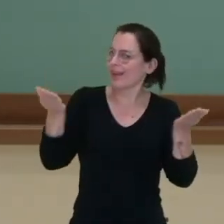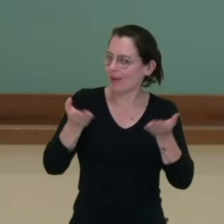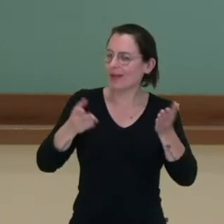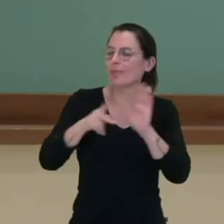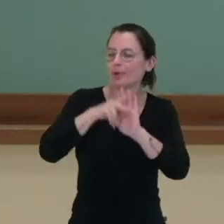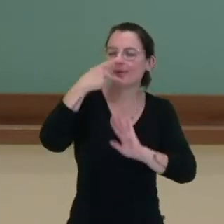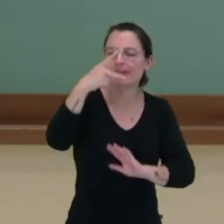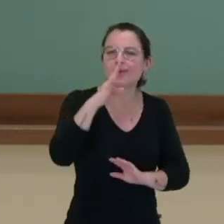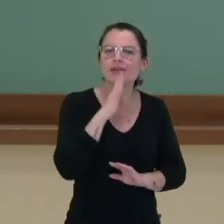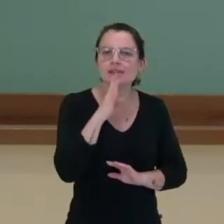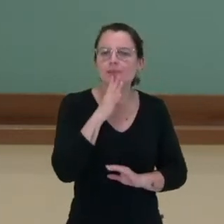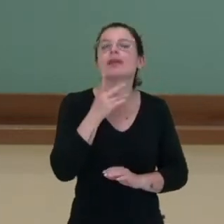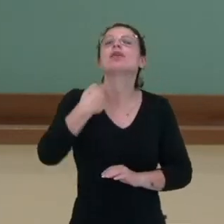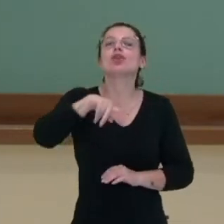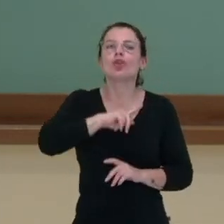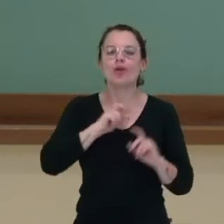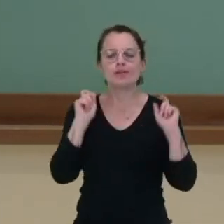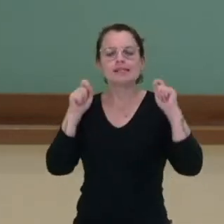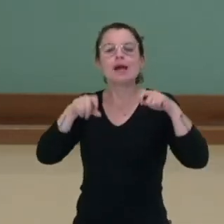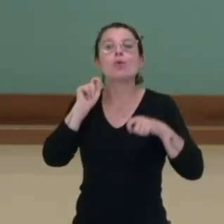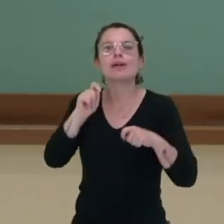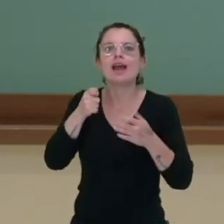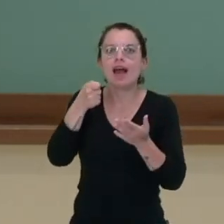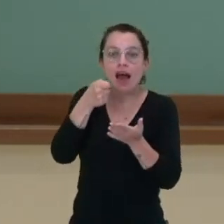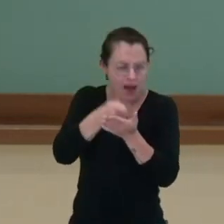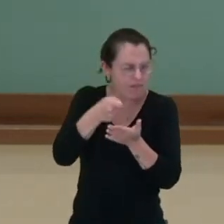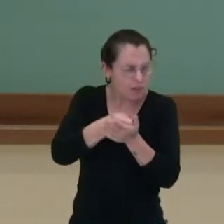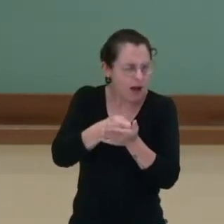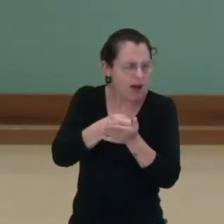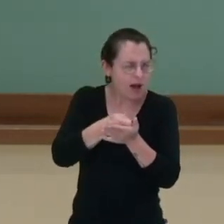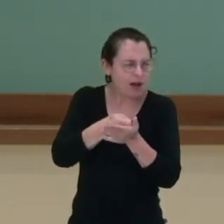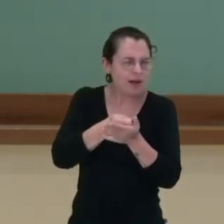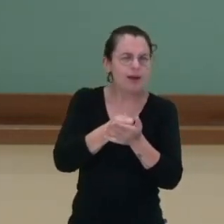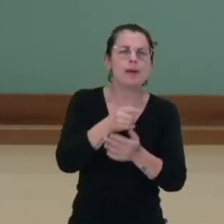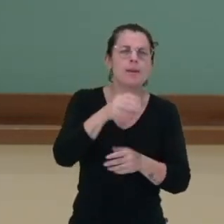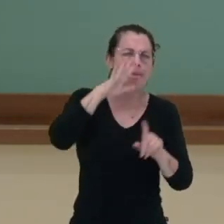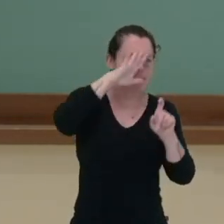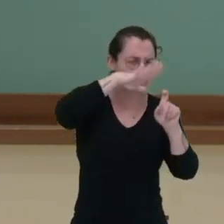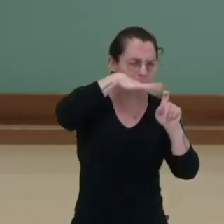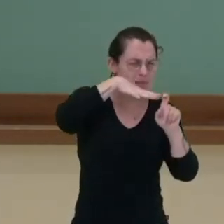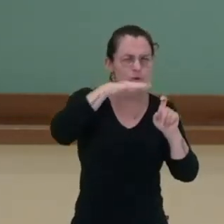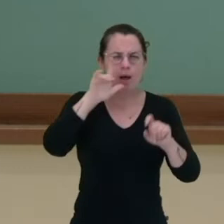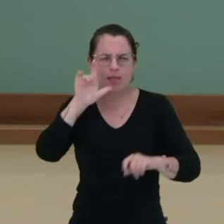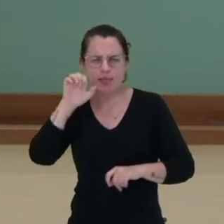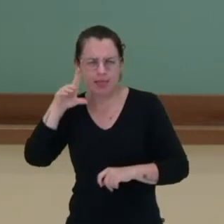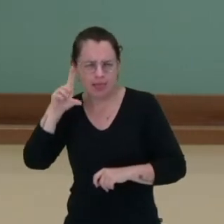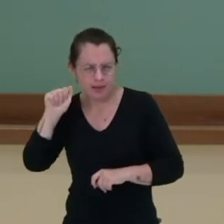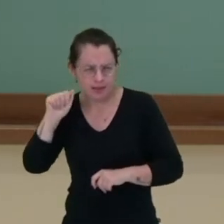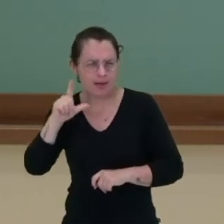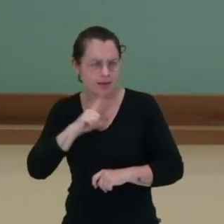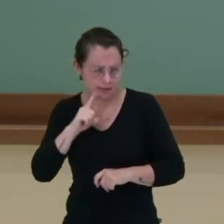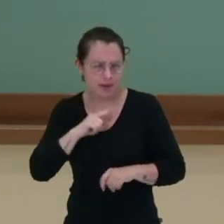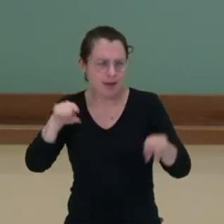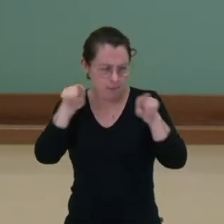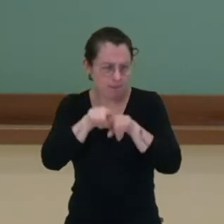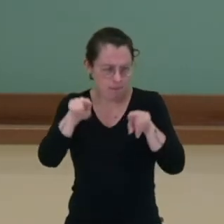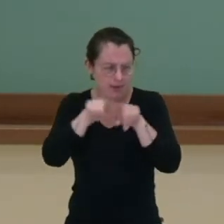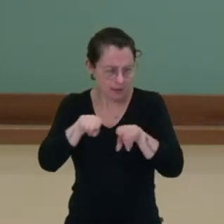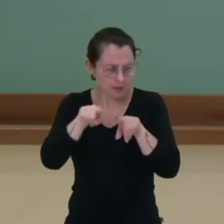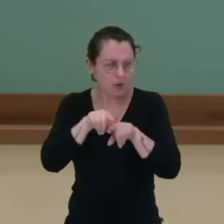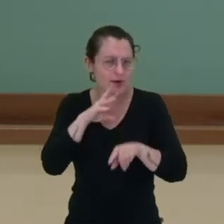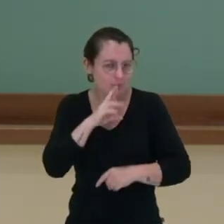podemos afirmar que mito e lenda têm o mesmo significado? E aí você justifica a sua resposta. Trago aqui para vocês,